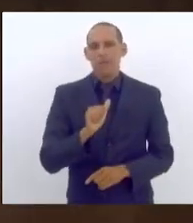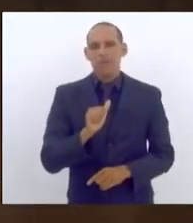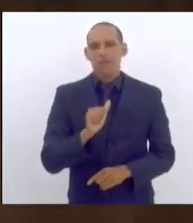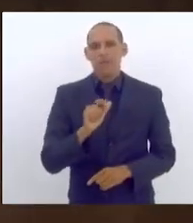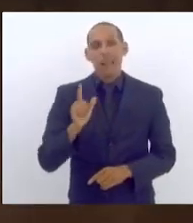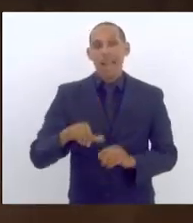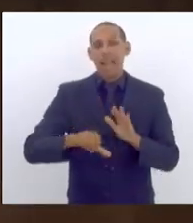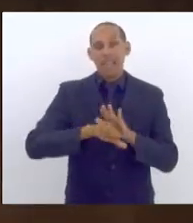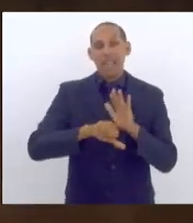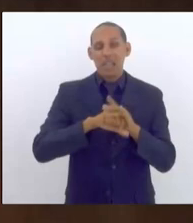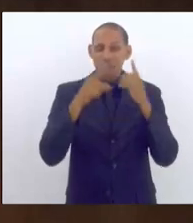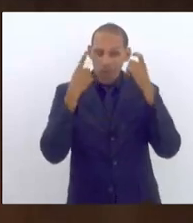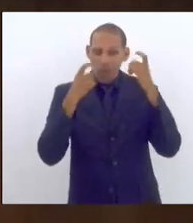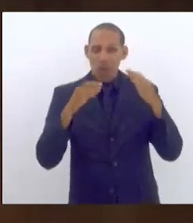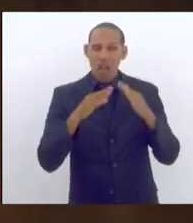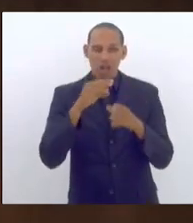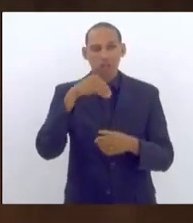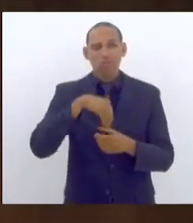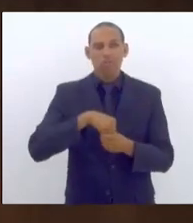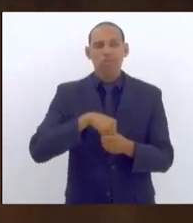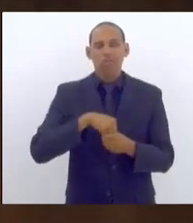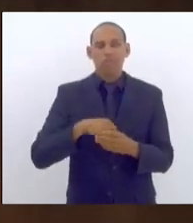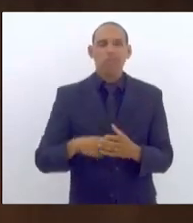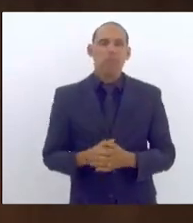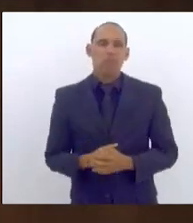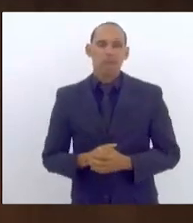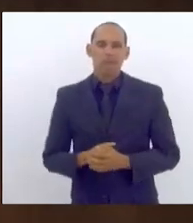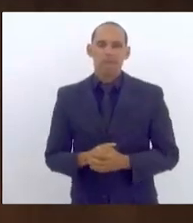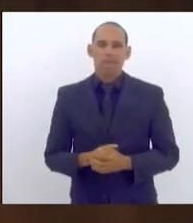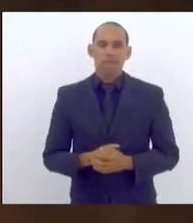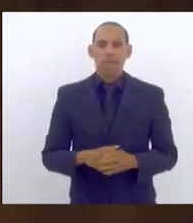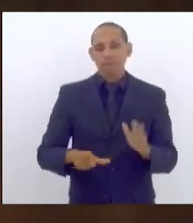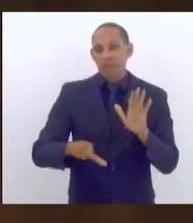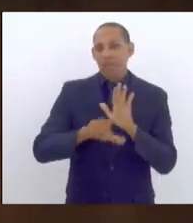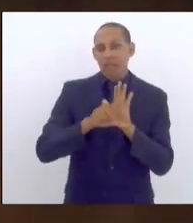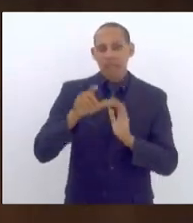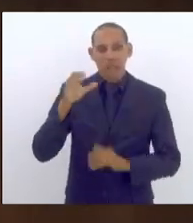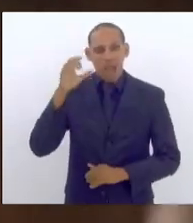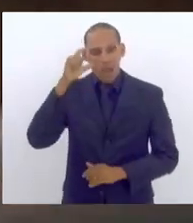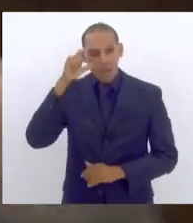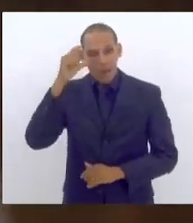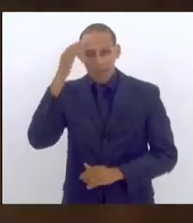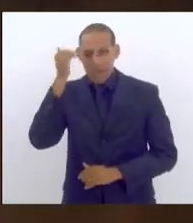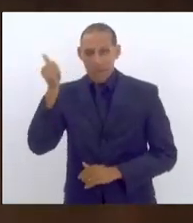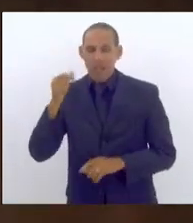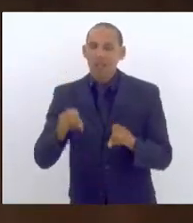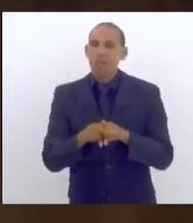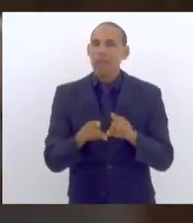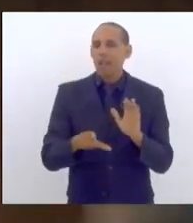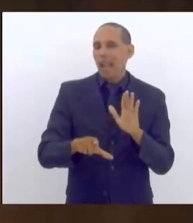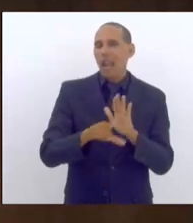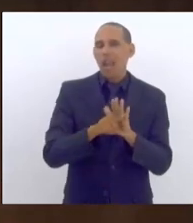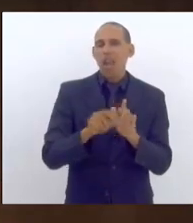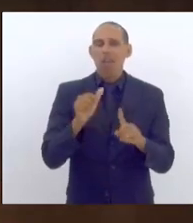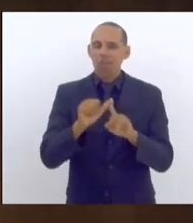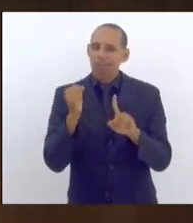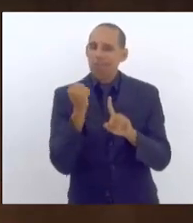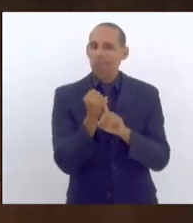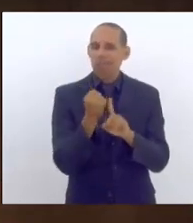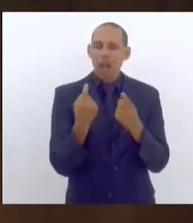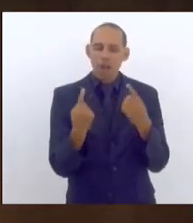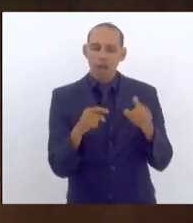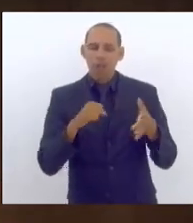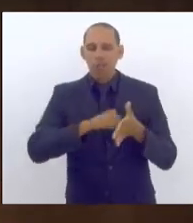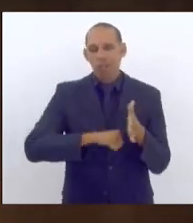como crimes de violência doméstica, que a Lei Maria da Penha e posteriormente a Lei do Feminicídio procuram